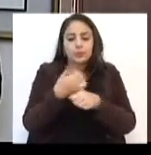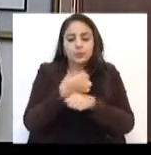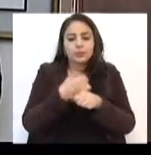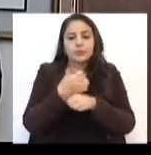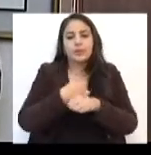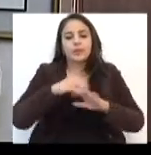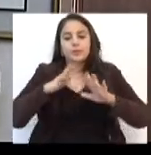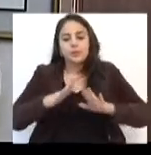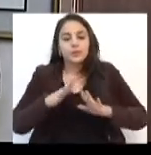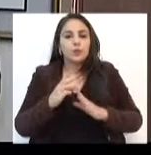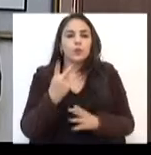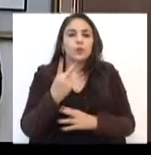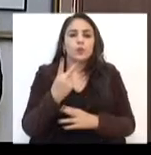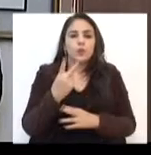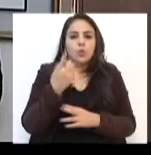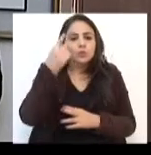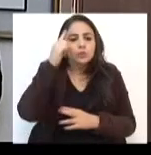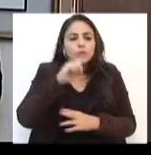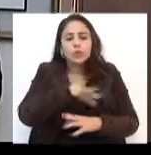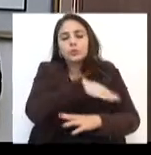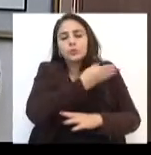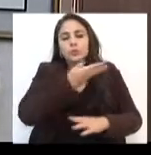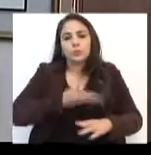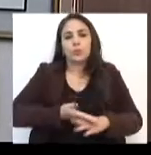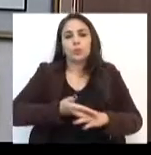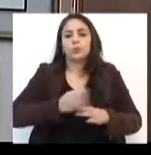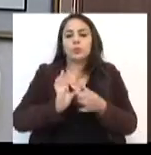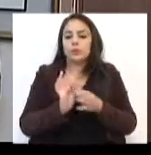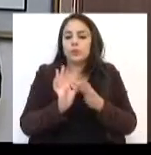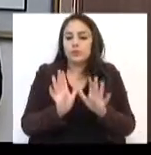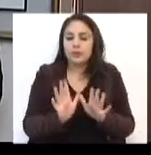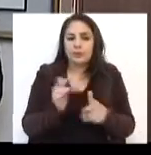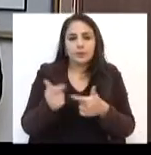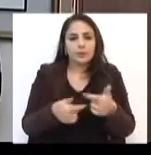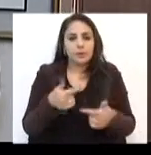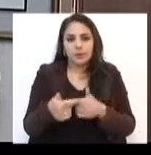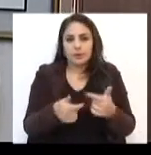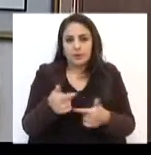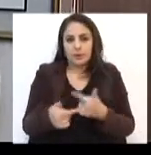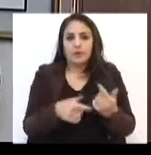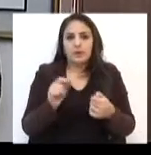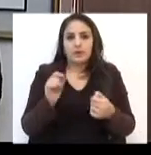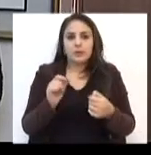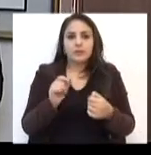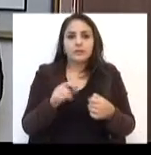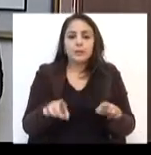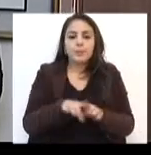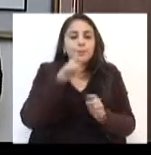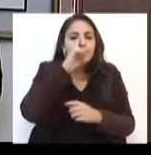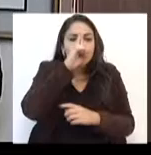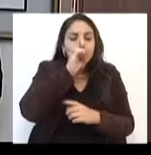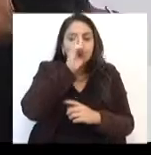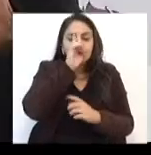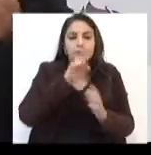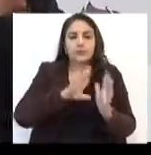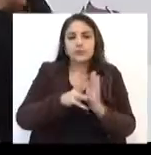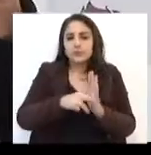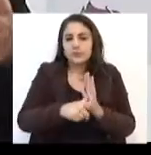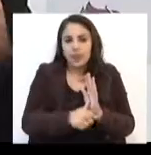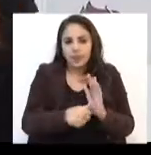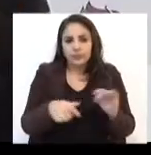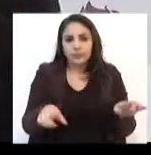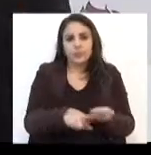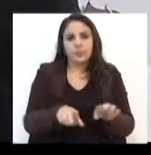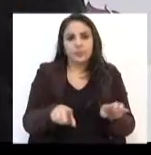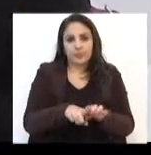que ficam 24 horas à disposição da comunidade, faça frio, faça sol, correndo o risco de assalto. E com relação